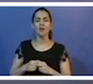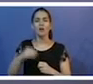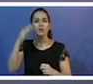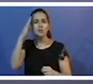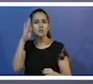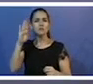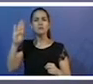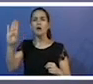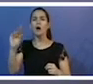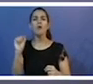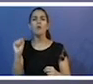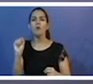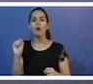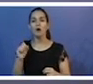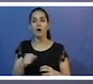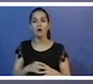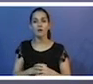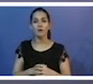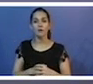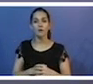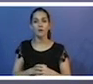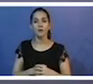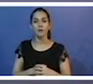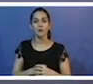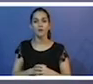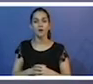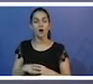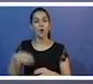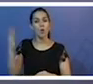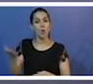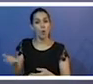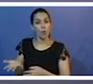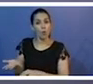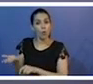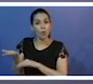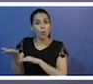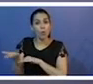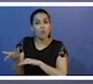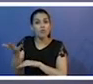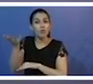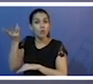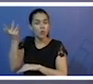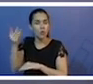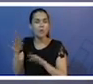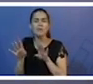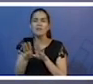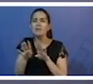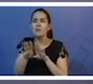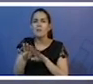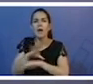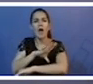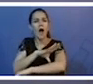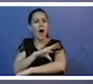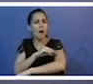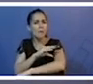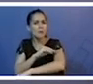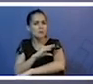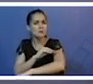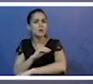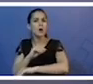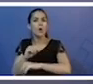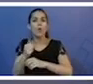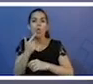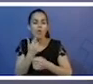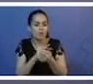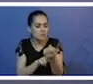Destaca-se dessas funções a manutenção do volume e a pressão sanguínea e a absorção de nutrientes no intestino